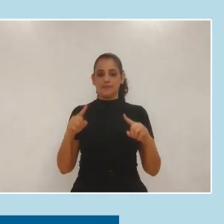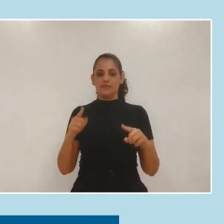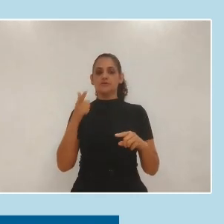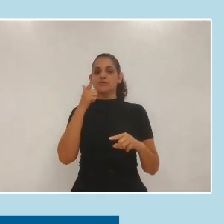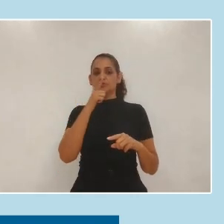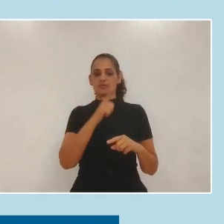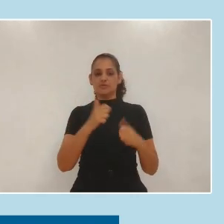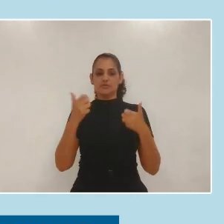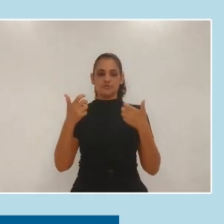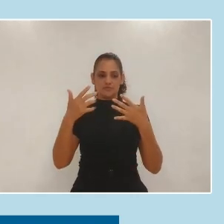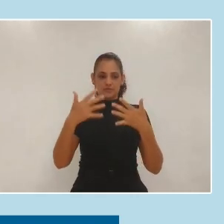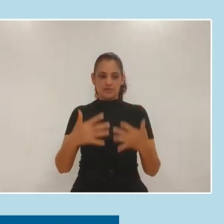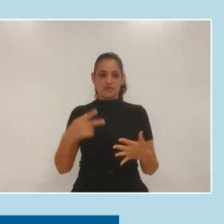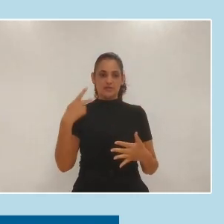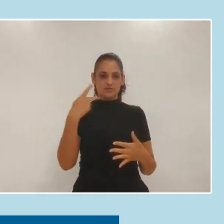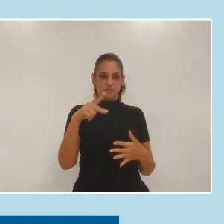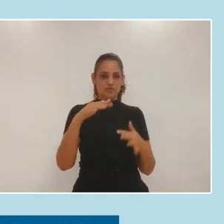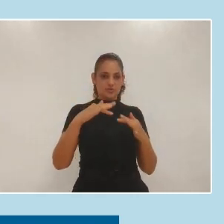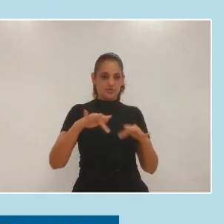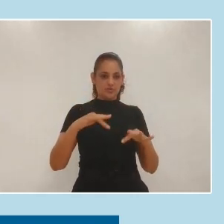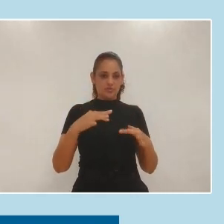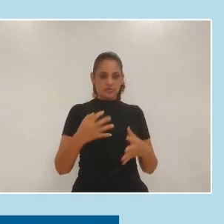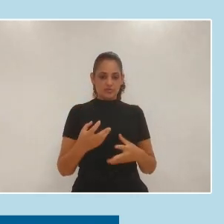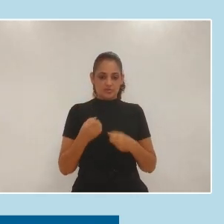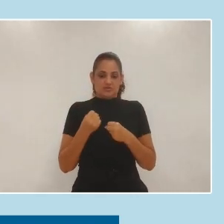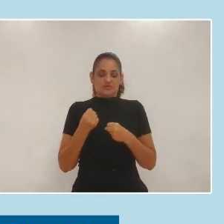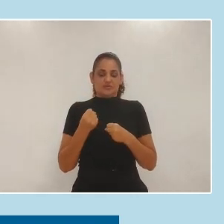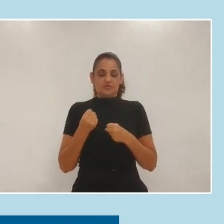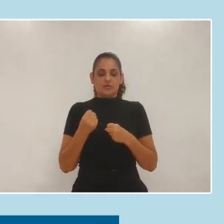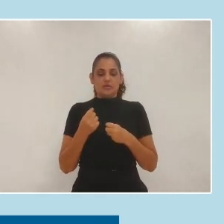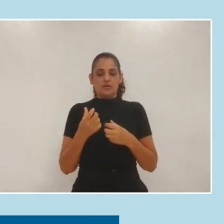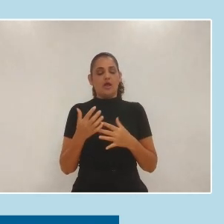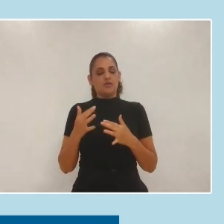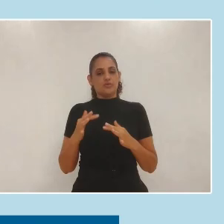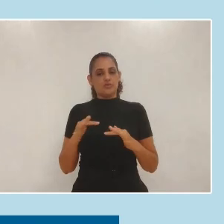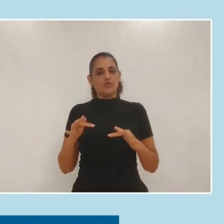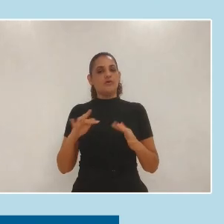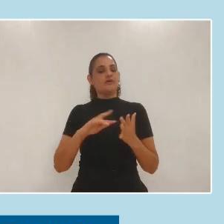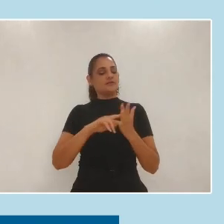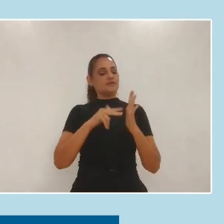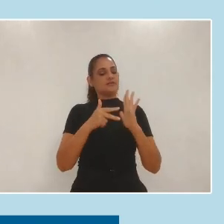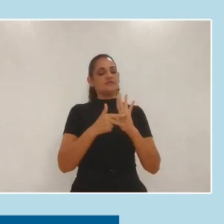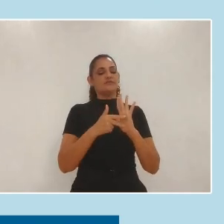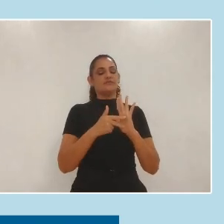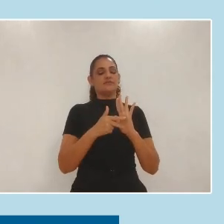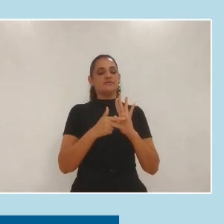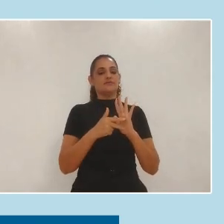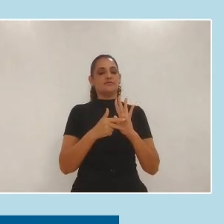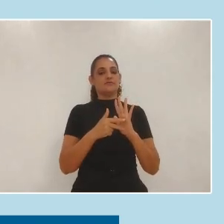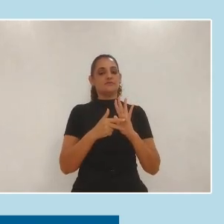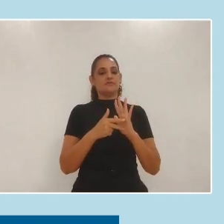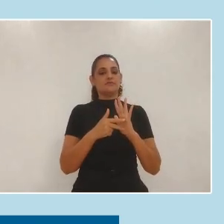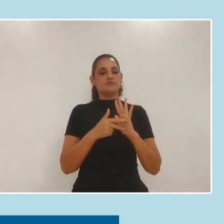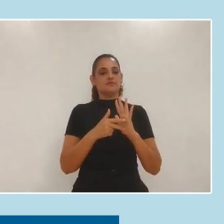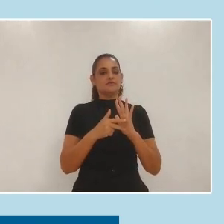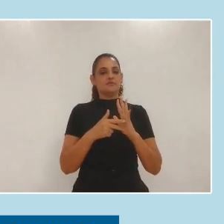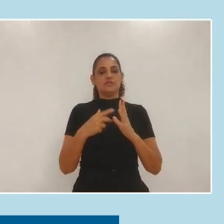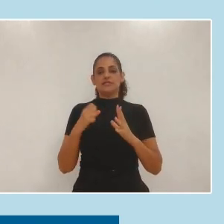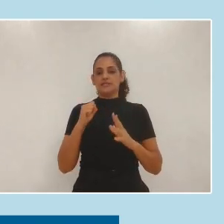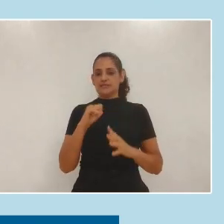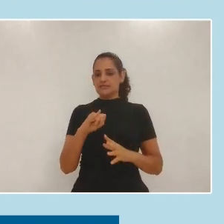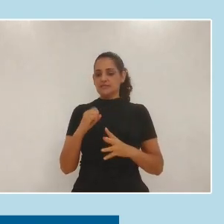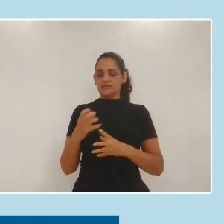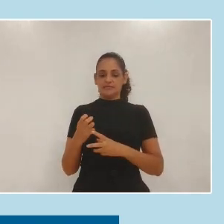quê? É um estímulo que gera dor. Então, quer dizer que se eu não ficar nesse estímulo, eu não vou sentir dor.